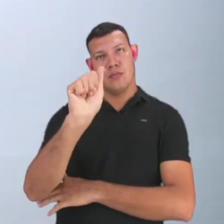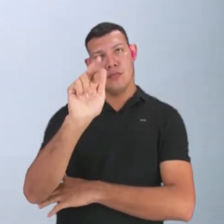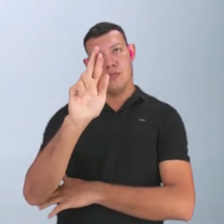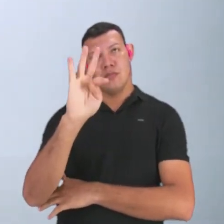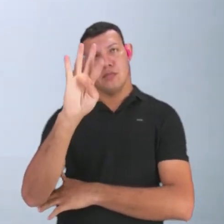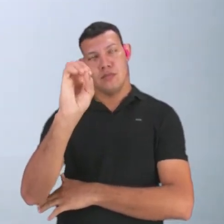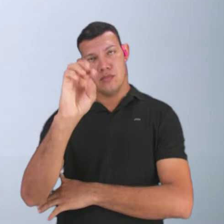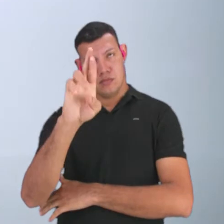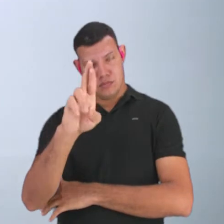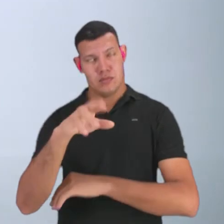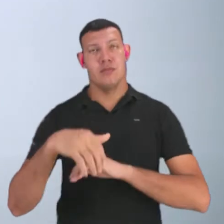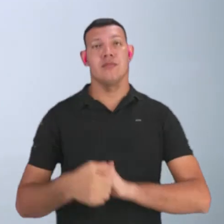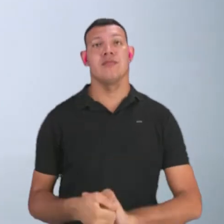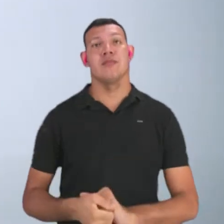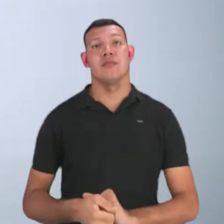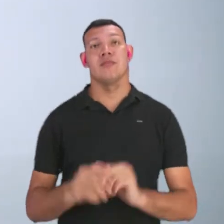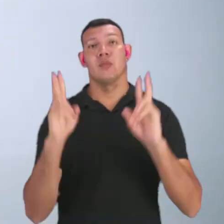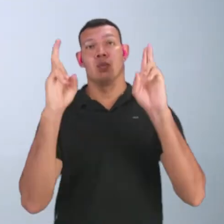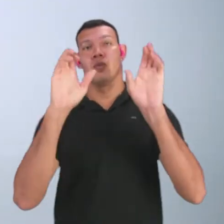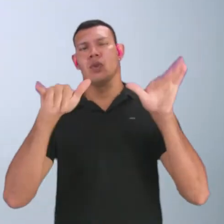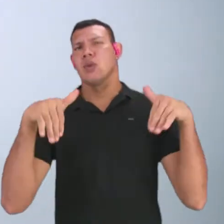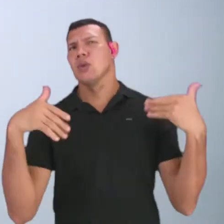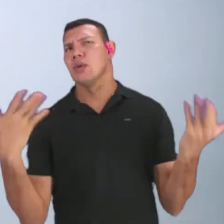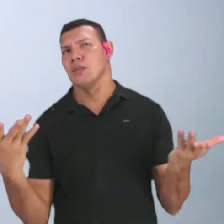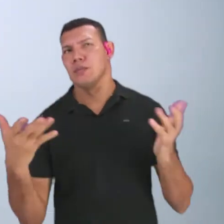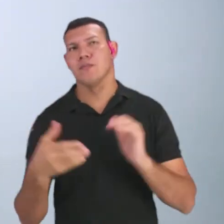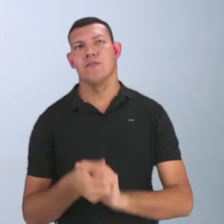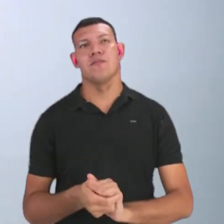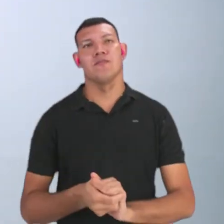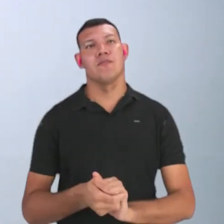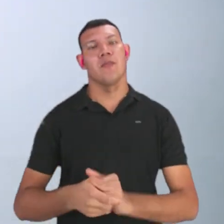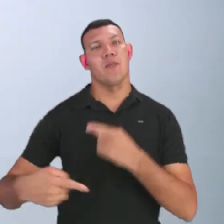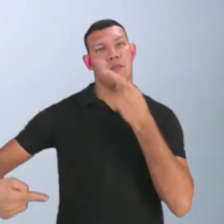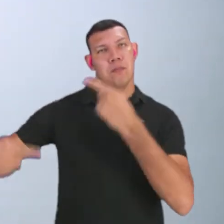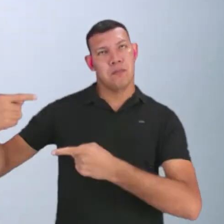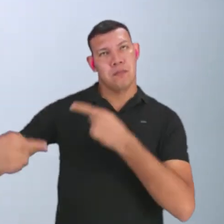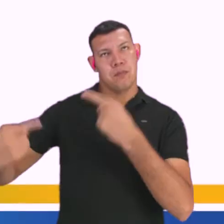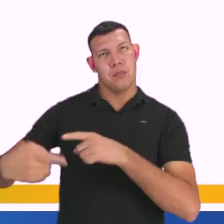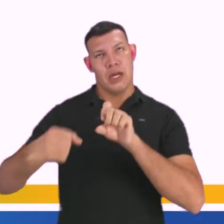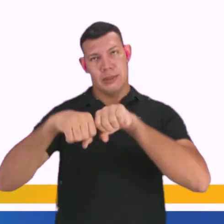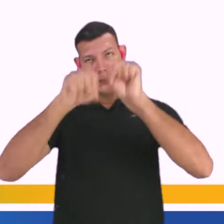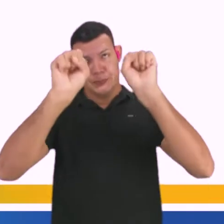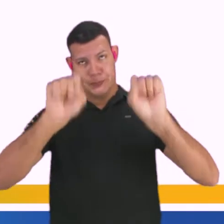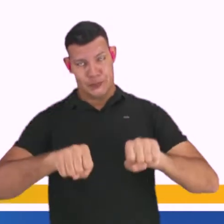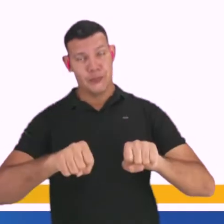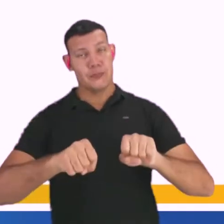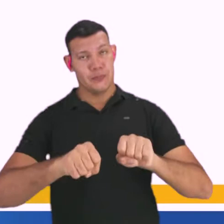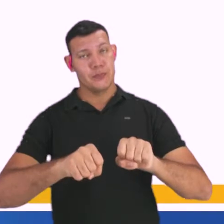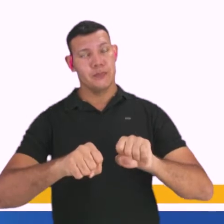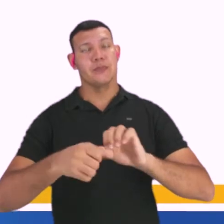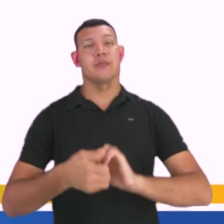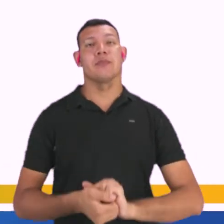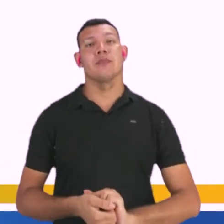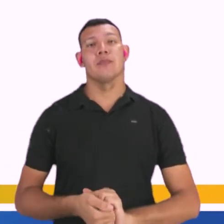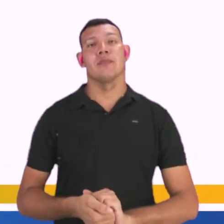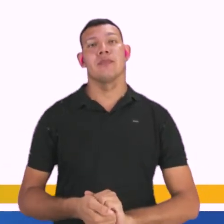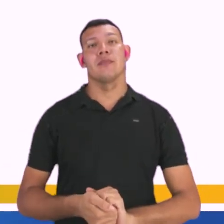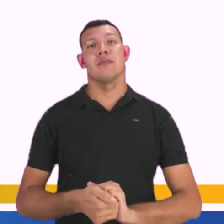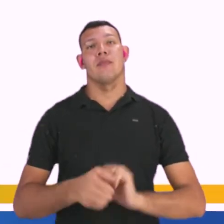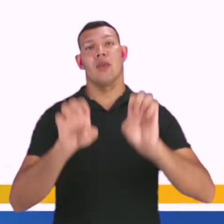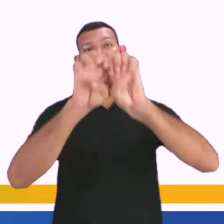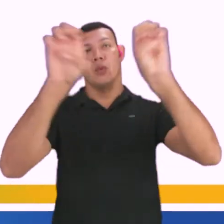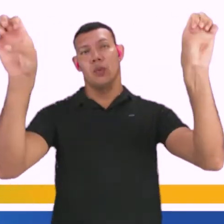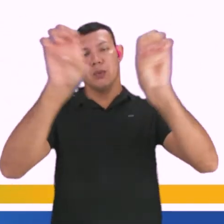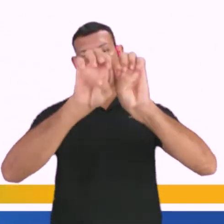professor de matemática o tema da aula de hoje é discussão de um sistema linear e aí dando